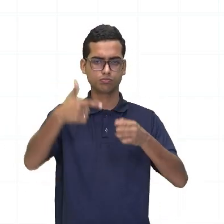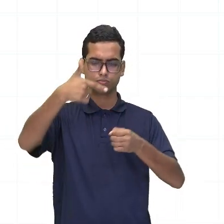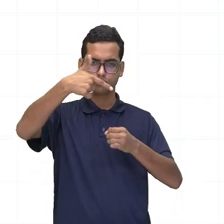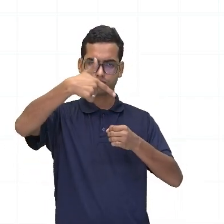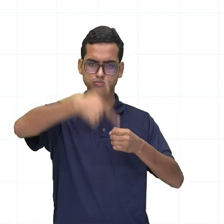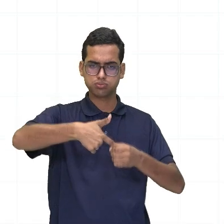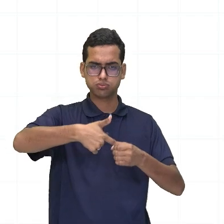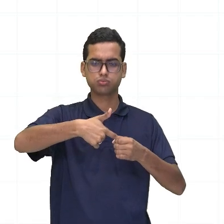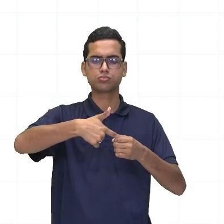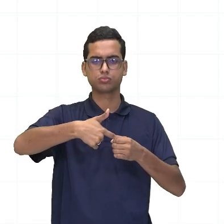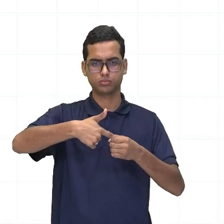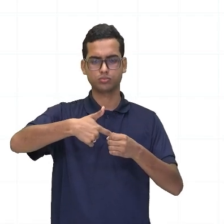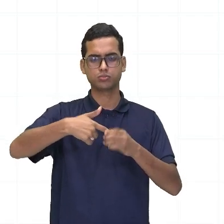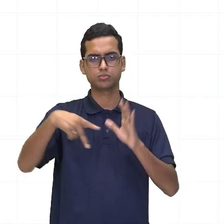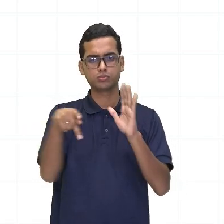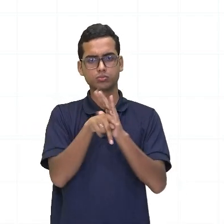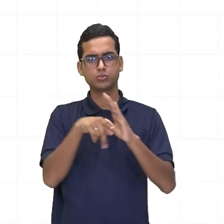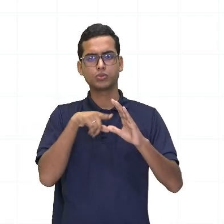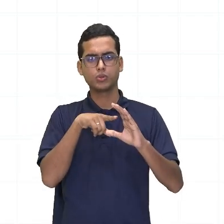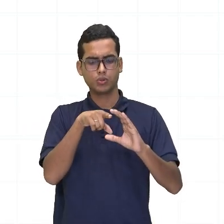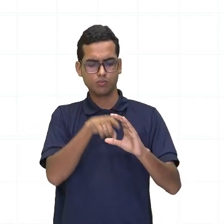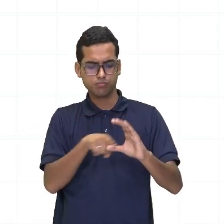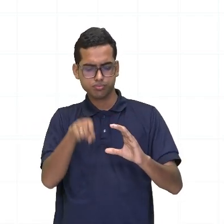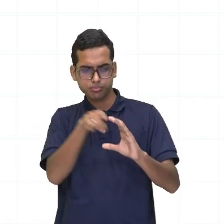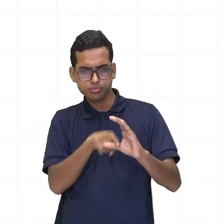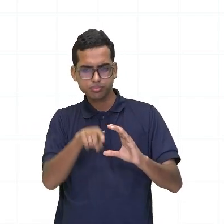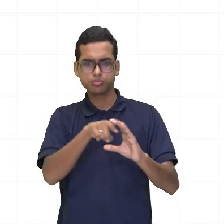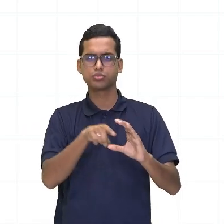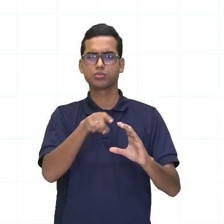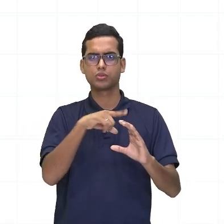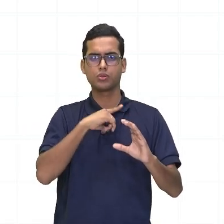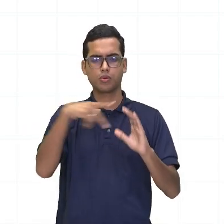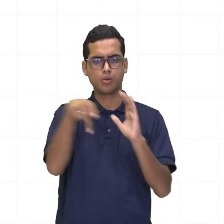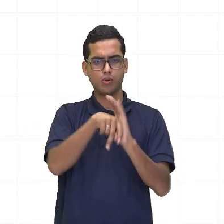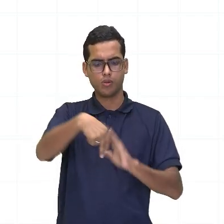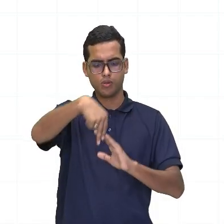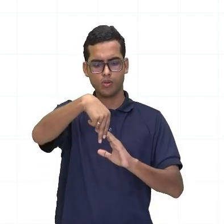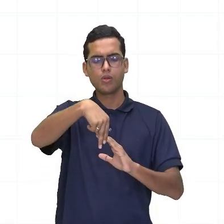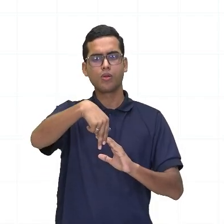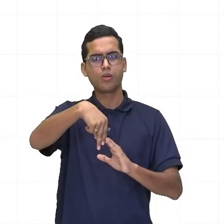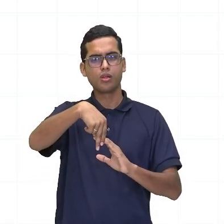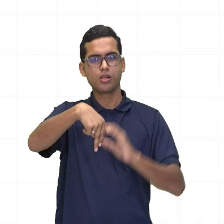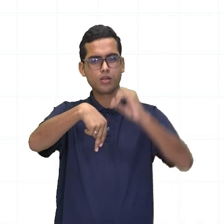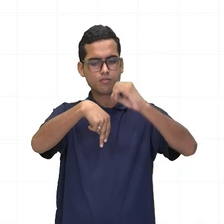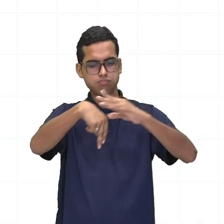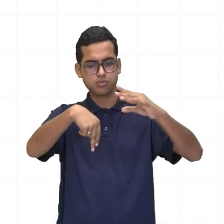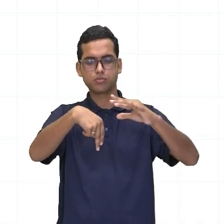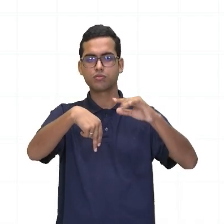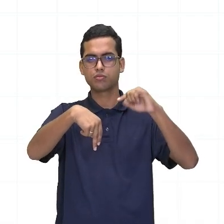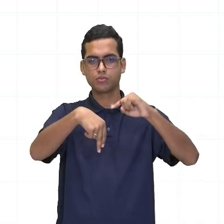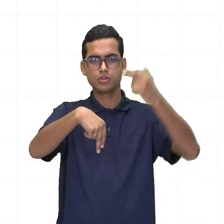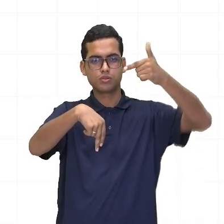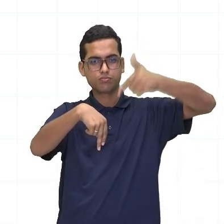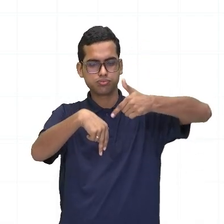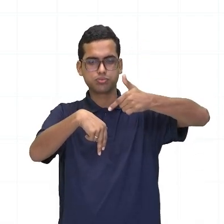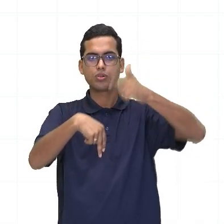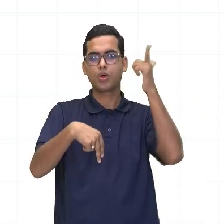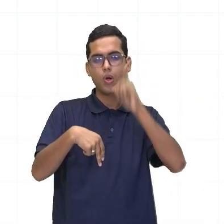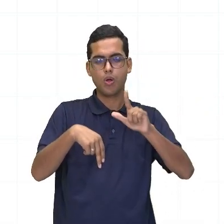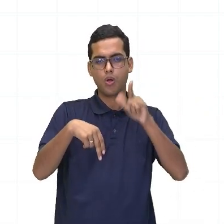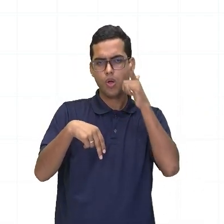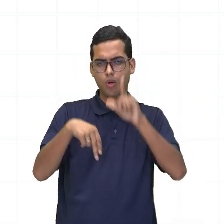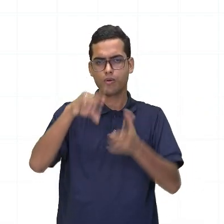então, naqueles cilindros que a gente observou aí o funcionamento deles, certo? Aí a gente observa que geralmente os